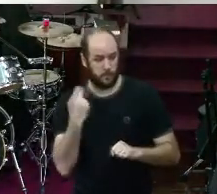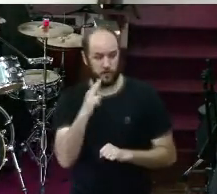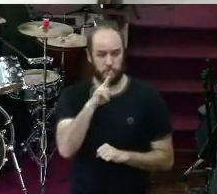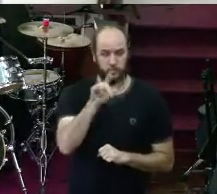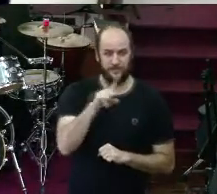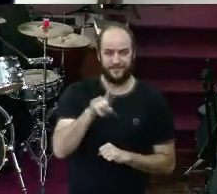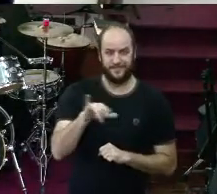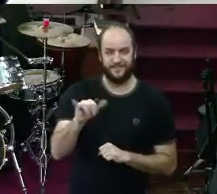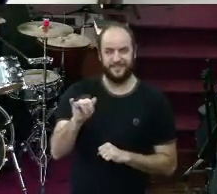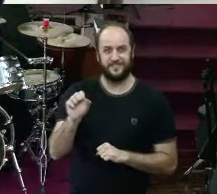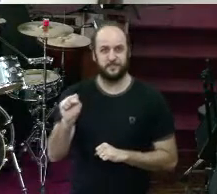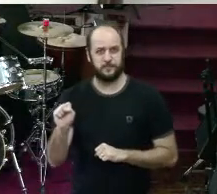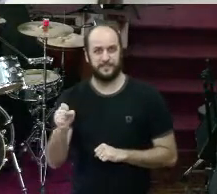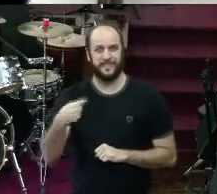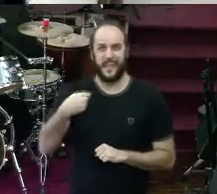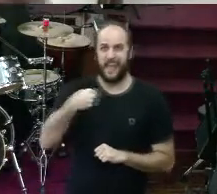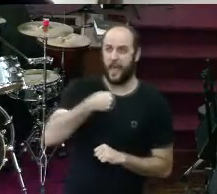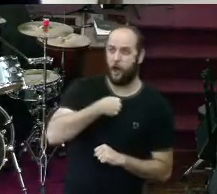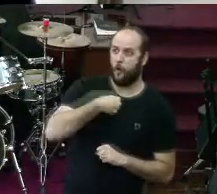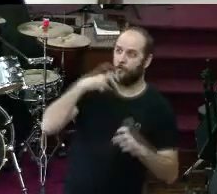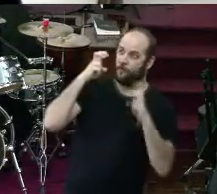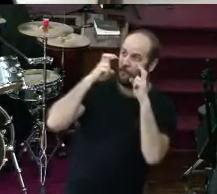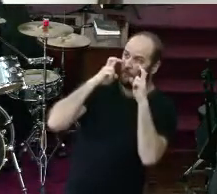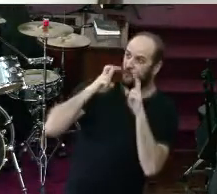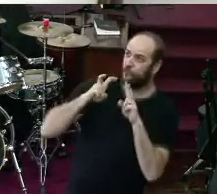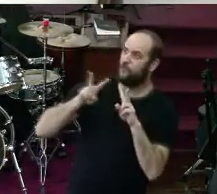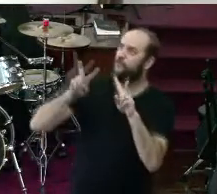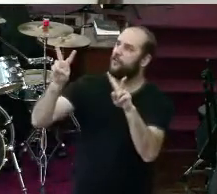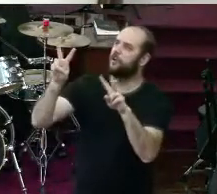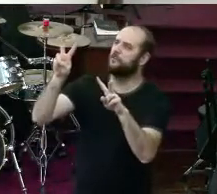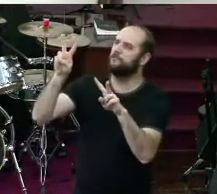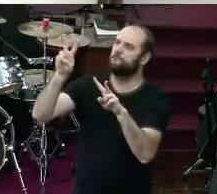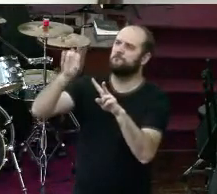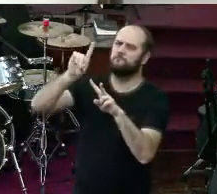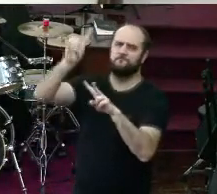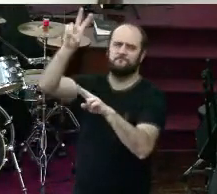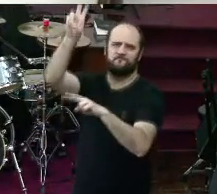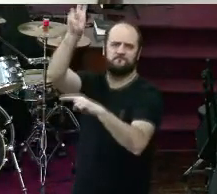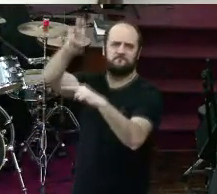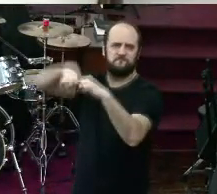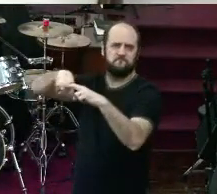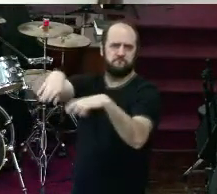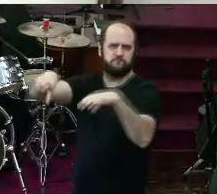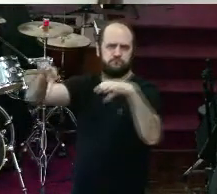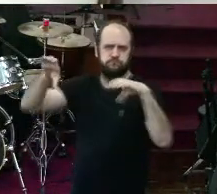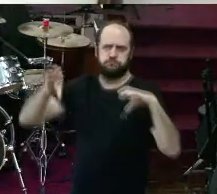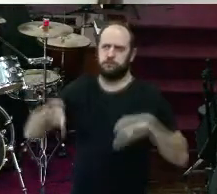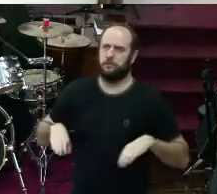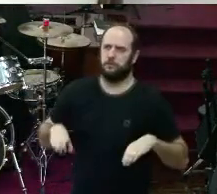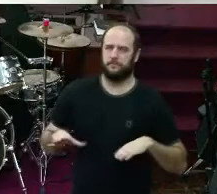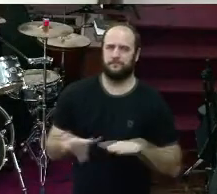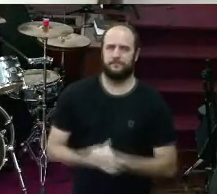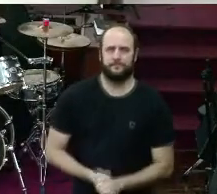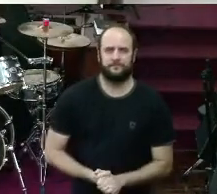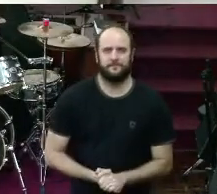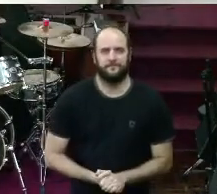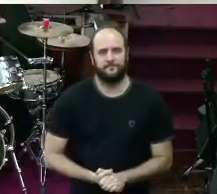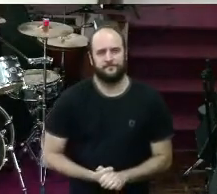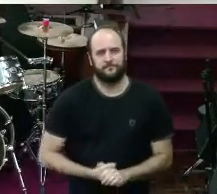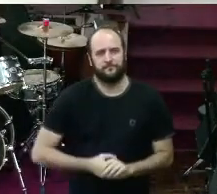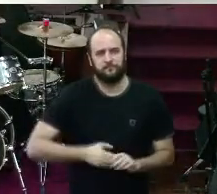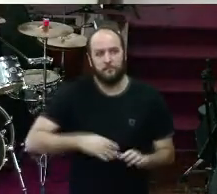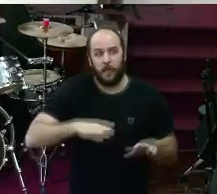Uzias, eu vi o Senhor assentado no seu alto e sublime trono. Muitas pessoas, a título apenas